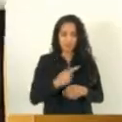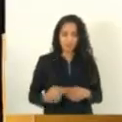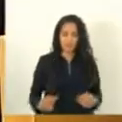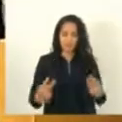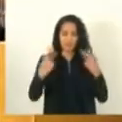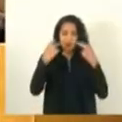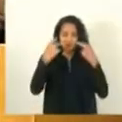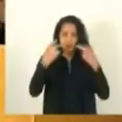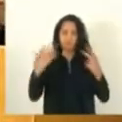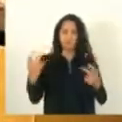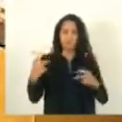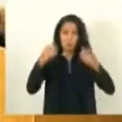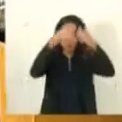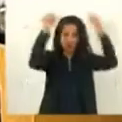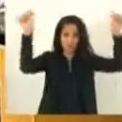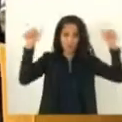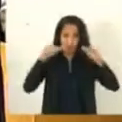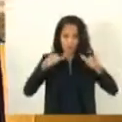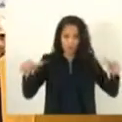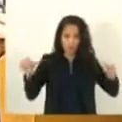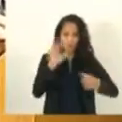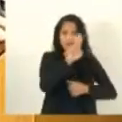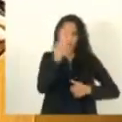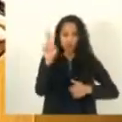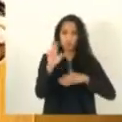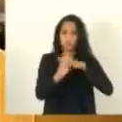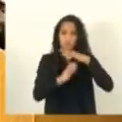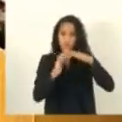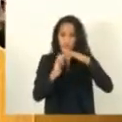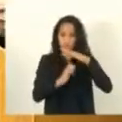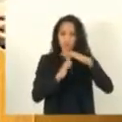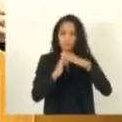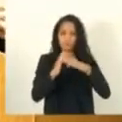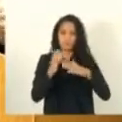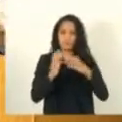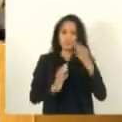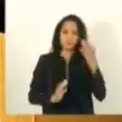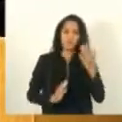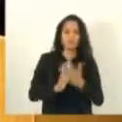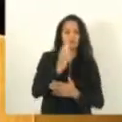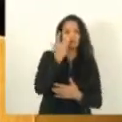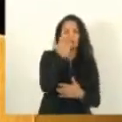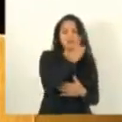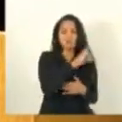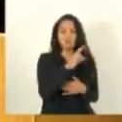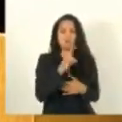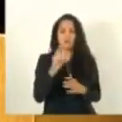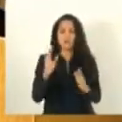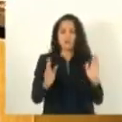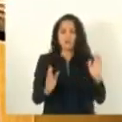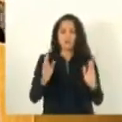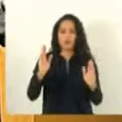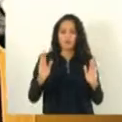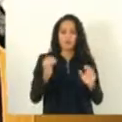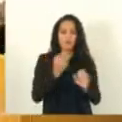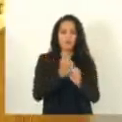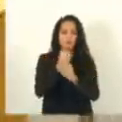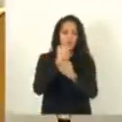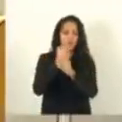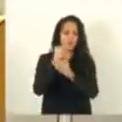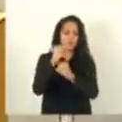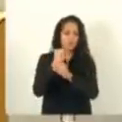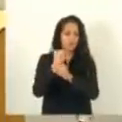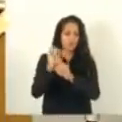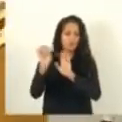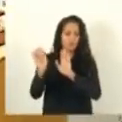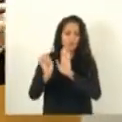A placa do Cais das Artes tem o nome da empresa que ganhou, tem o prazo da obra, o